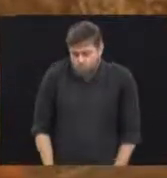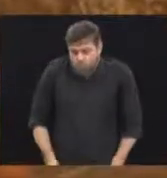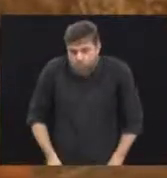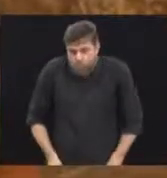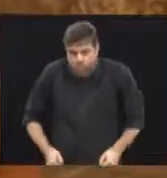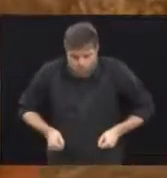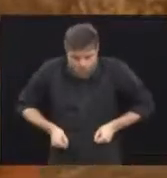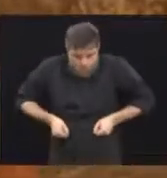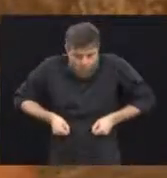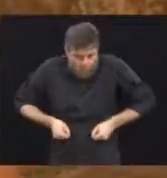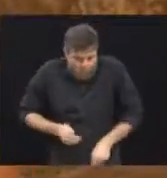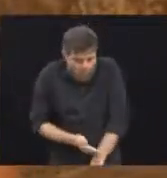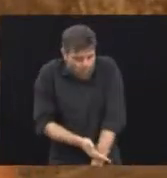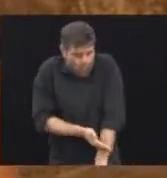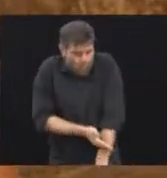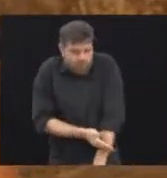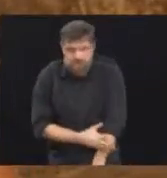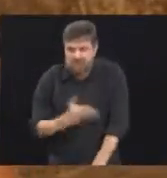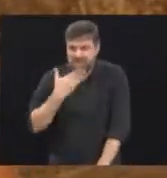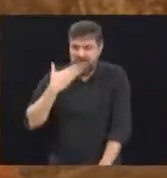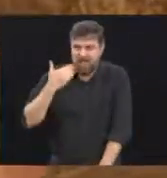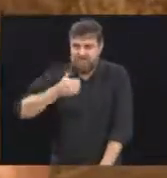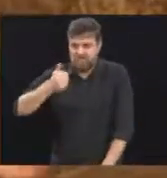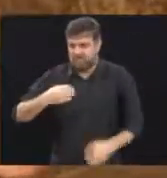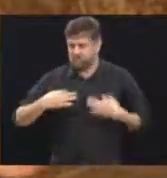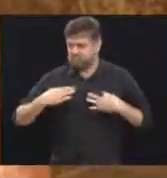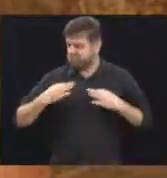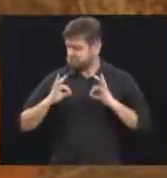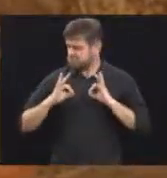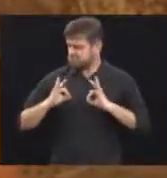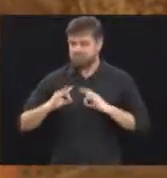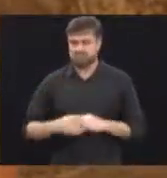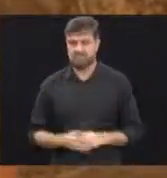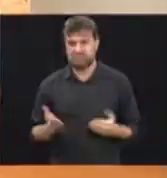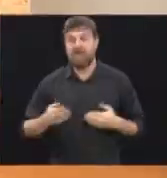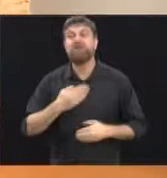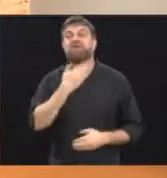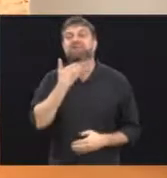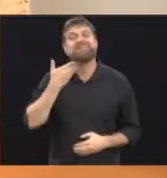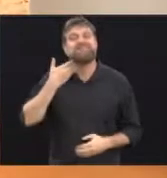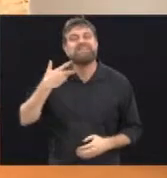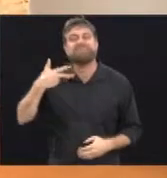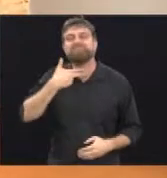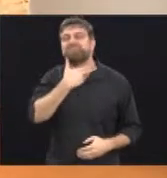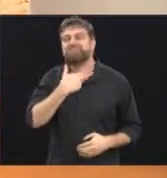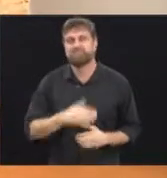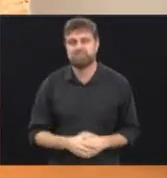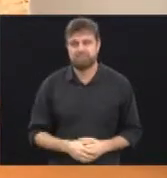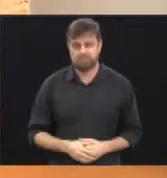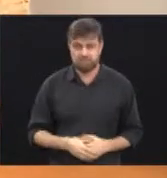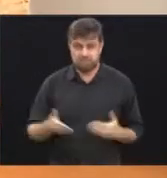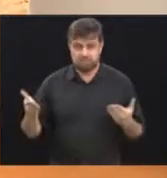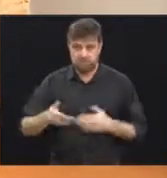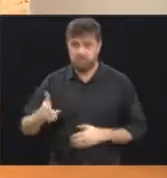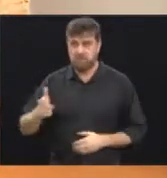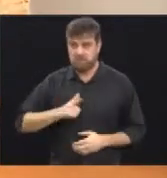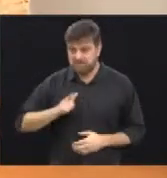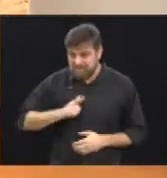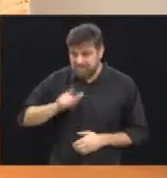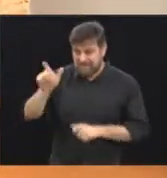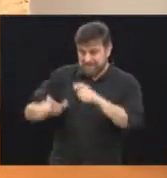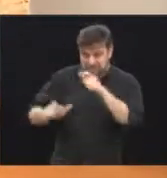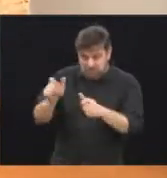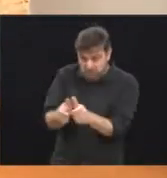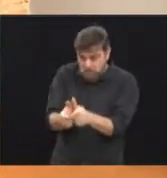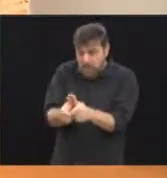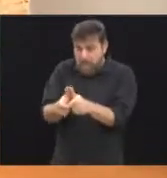uma blusa, vai melhorando tudo. E agora é o pescoço. Hoje em dia a gente teve um aumento muito grande da procura